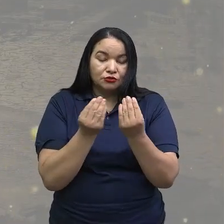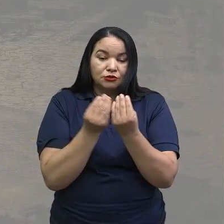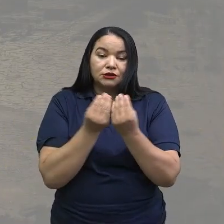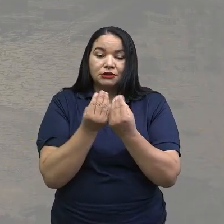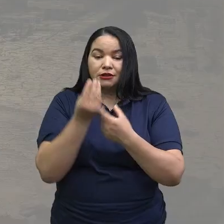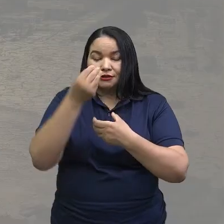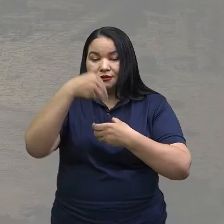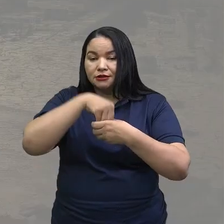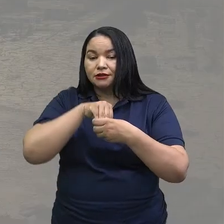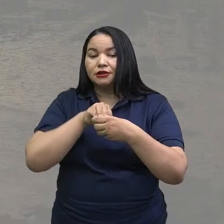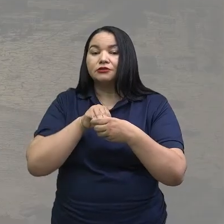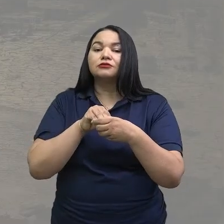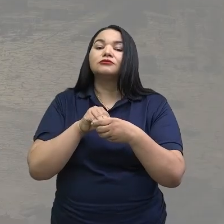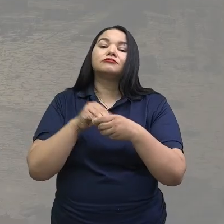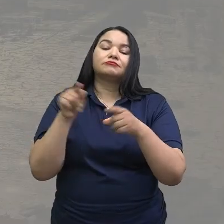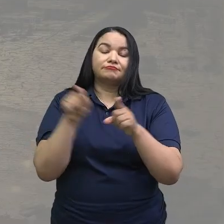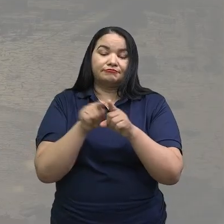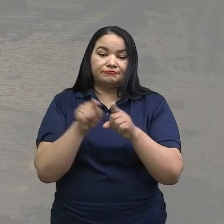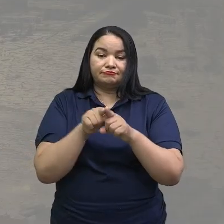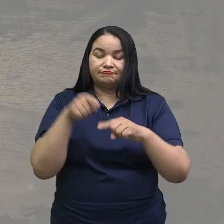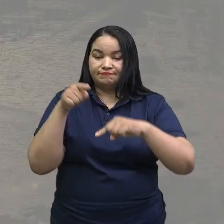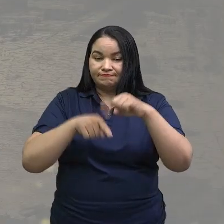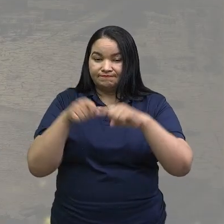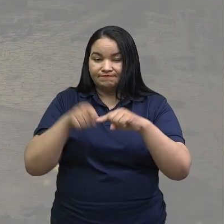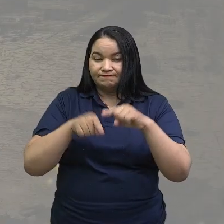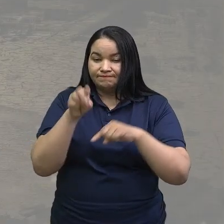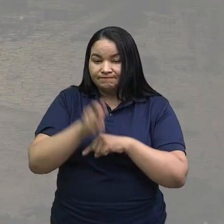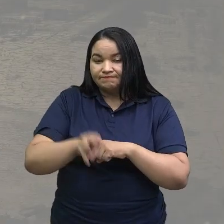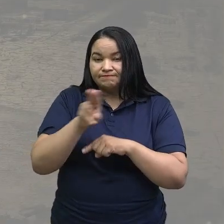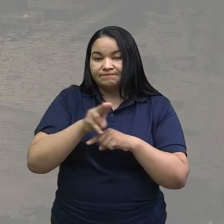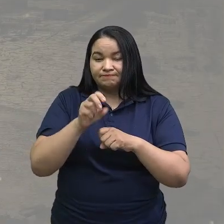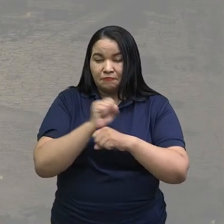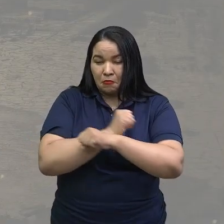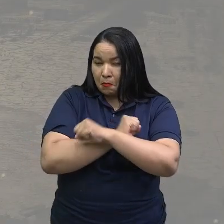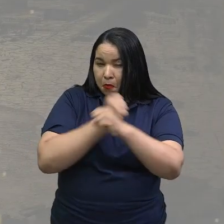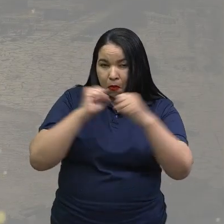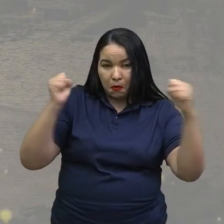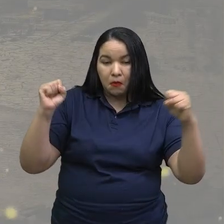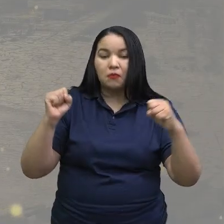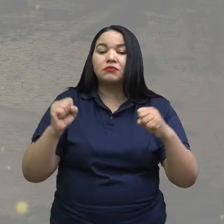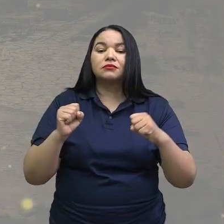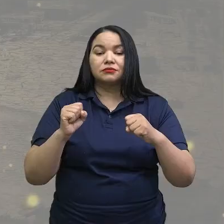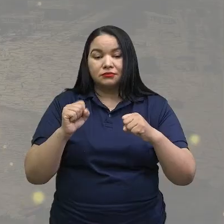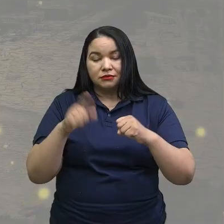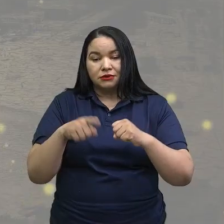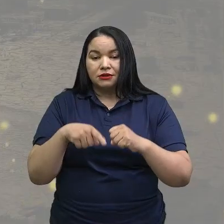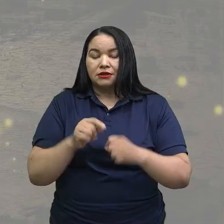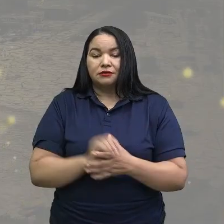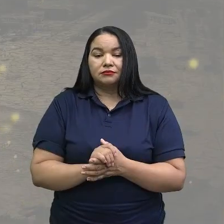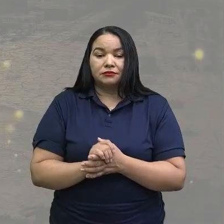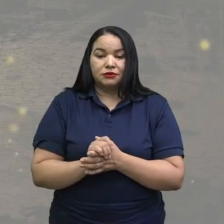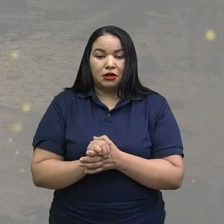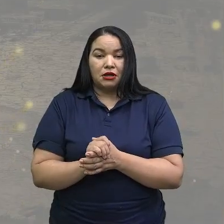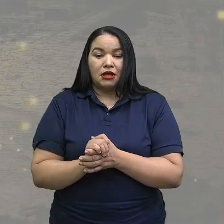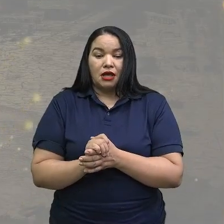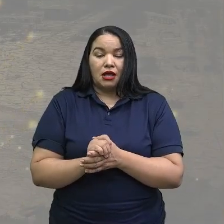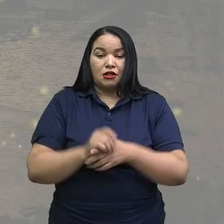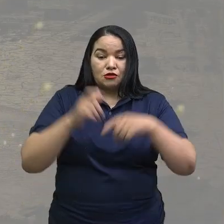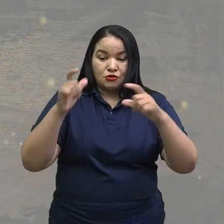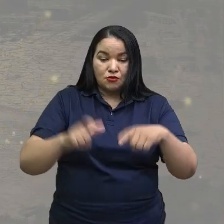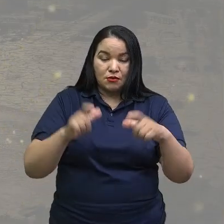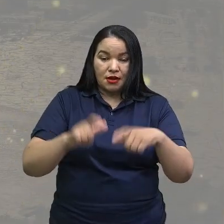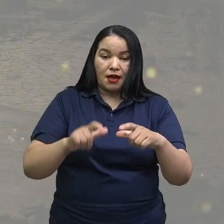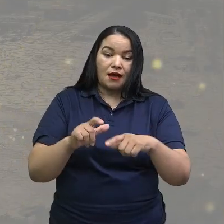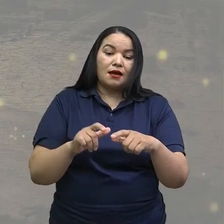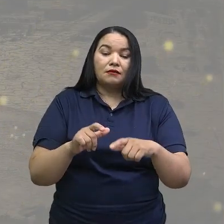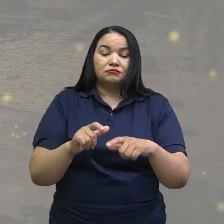nas famosas bombas atômicas, tá? Por exemplo, as únicas lançadas aí, Hiroshima e Nagasaki,